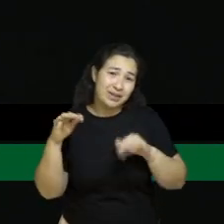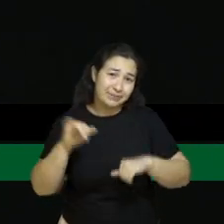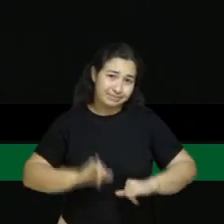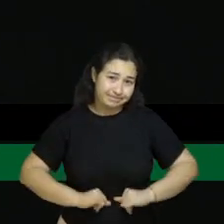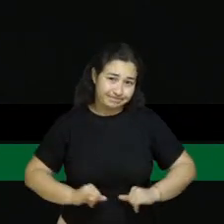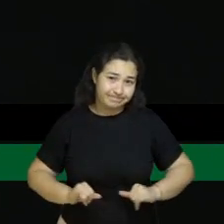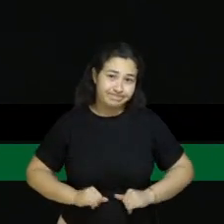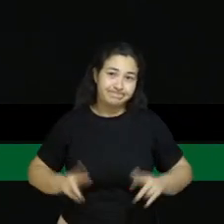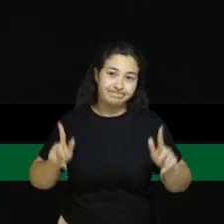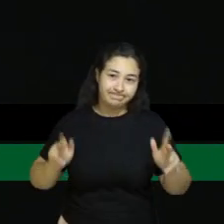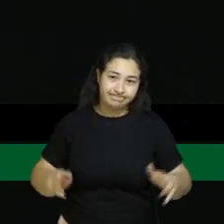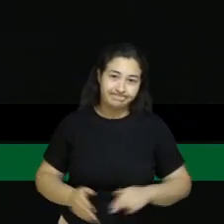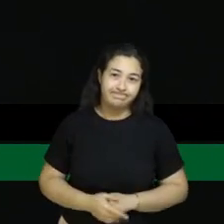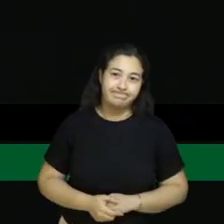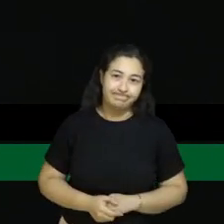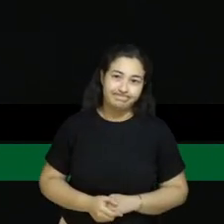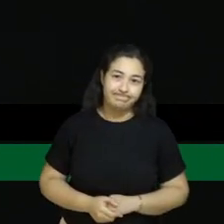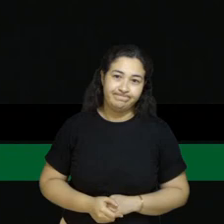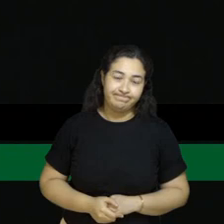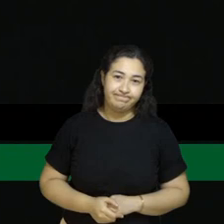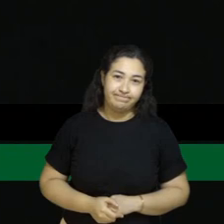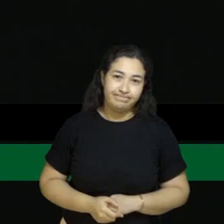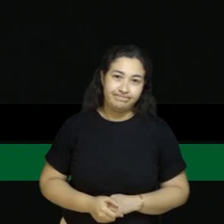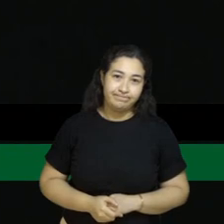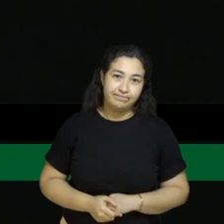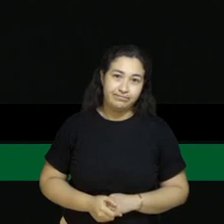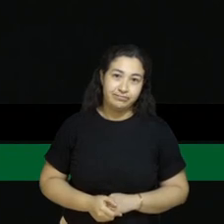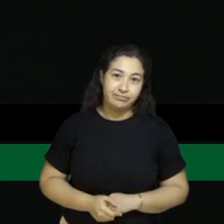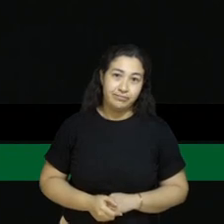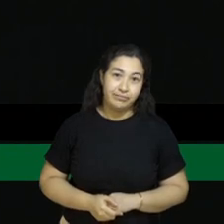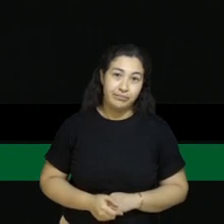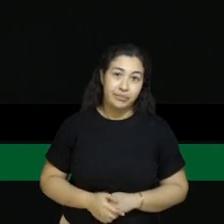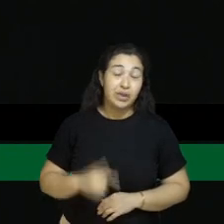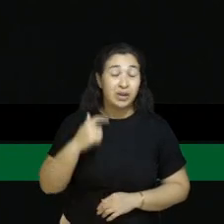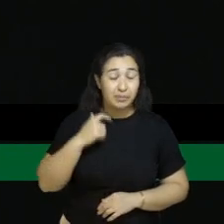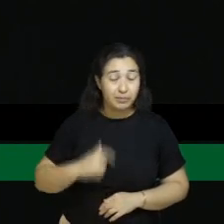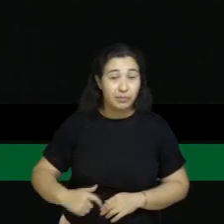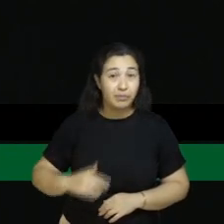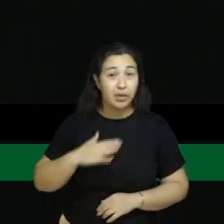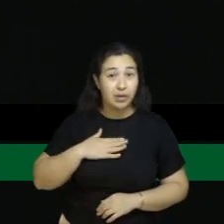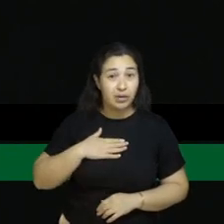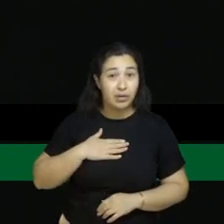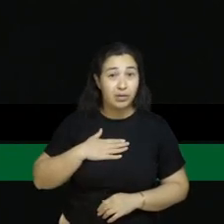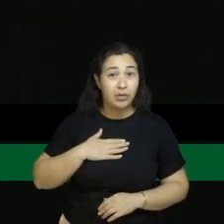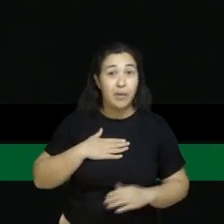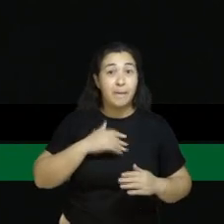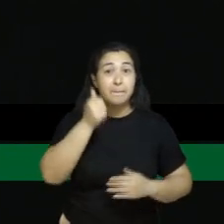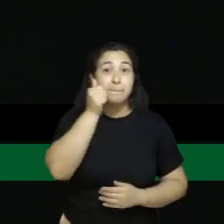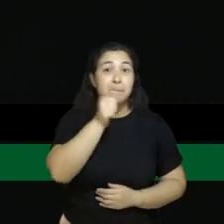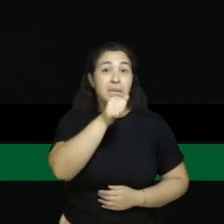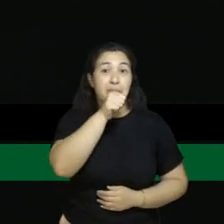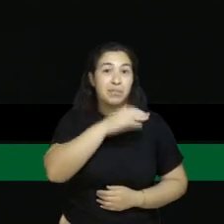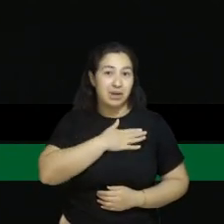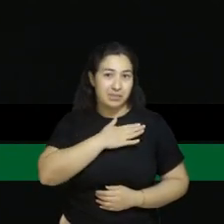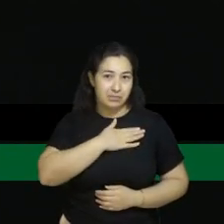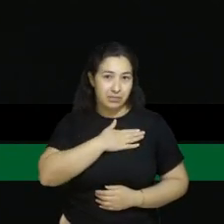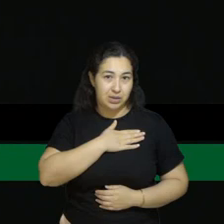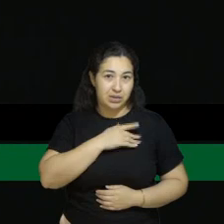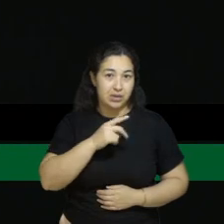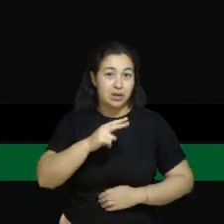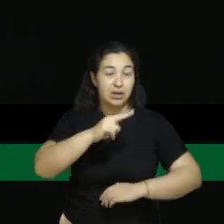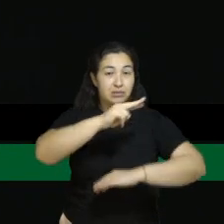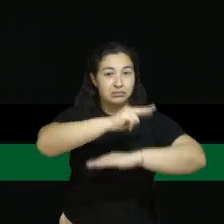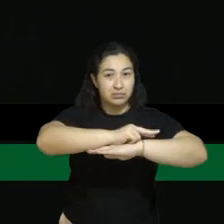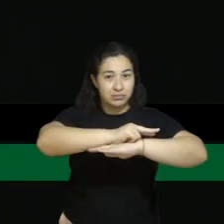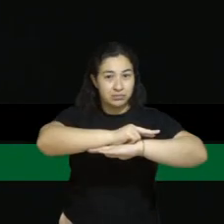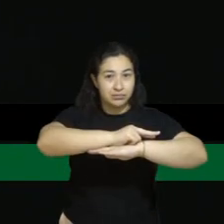compartilho com os senhores que eu tenho esse exemplo da minha mãe, que é acamada hoje. Ela